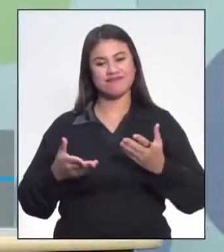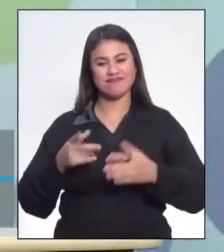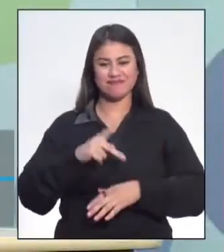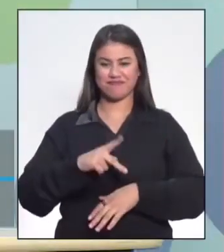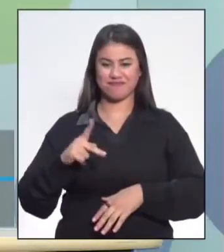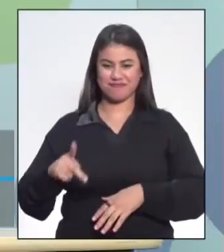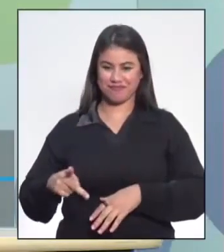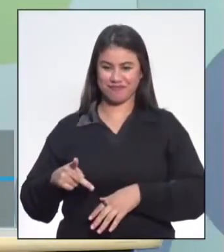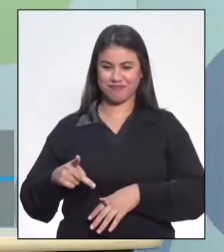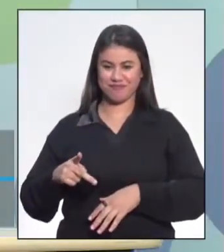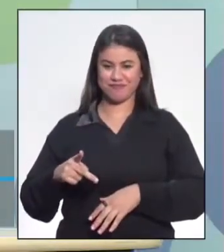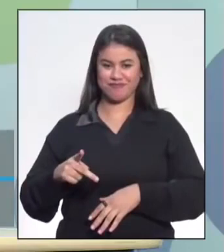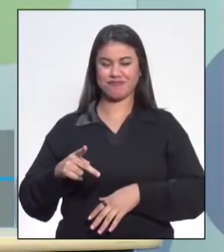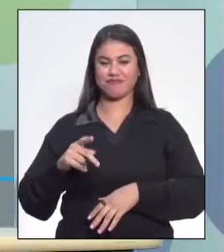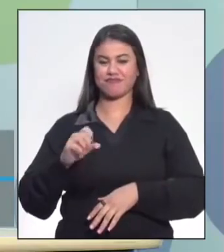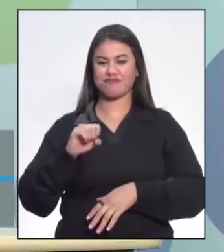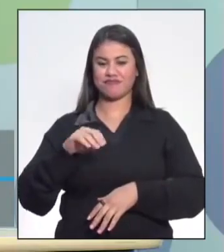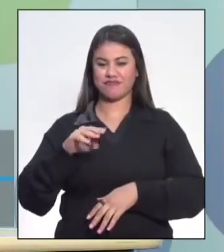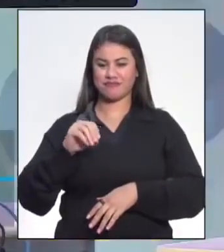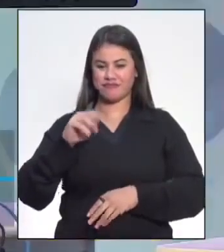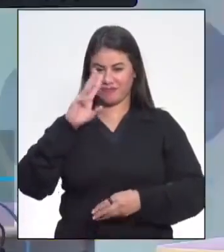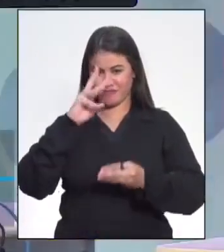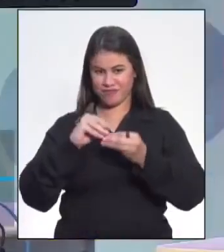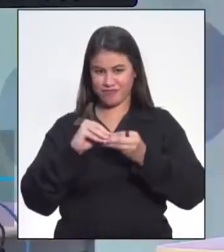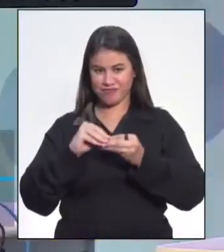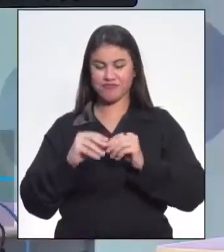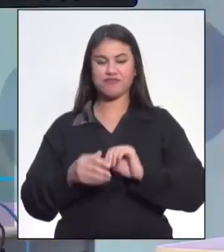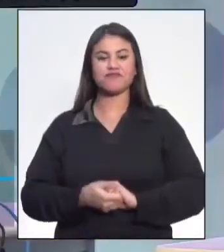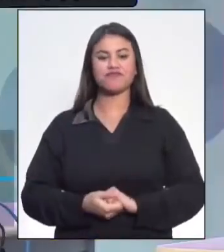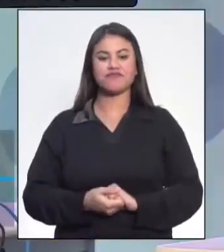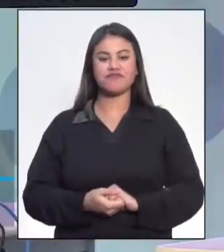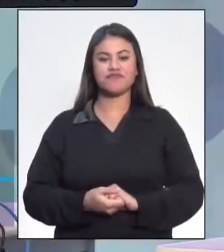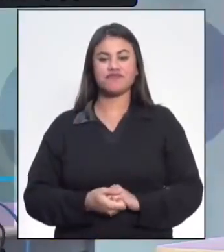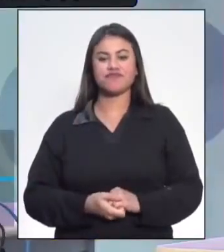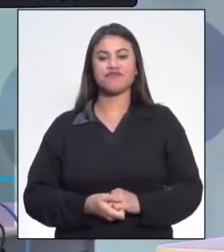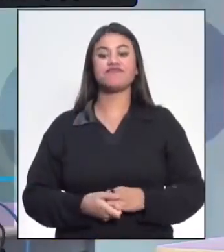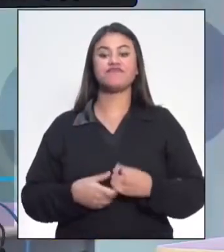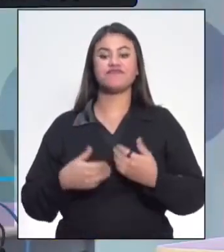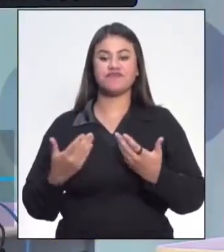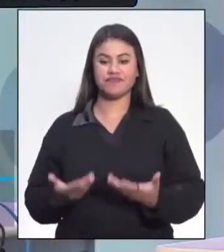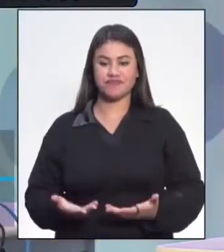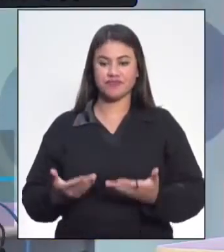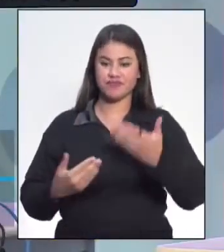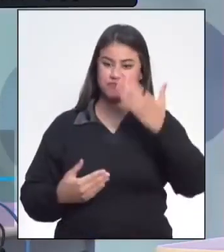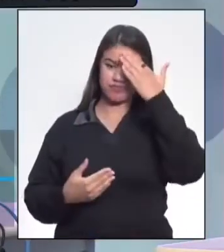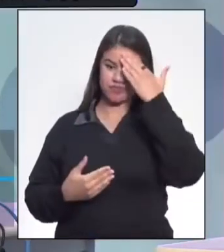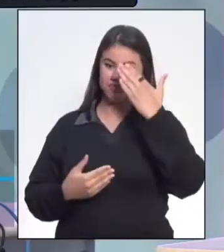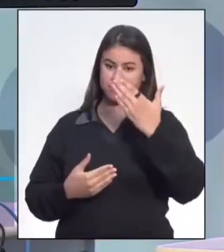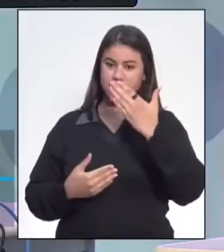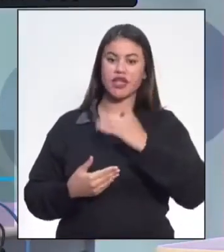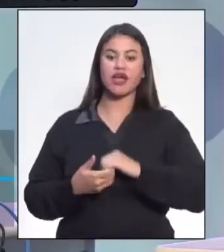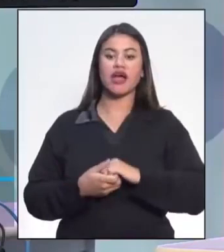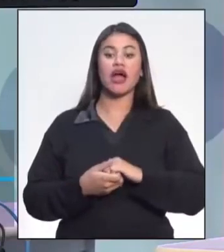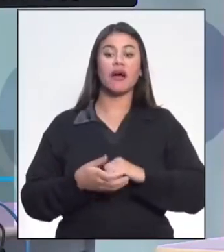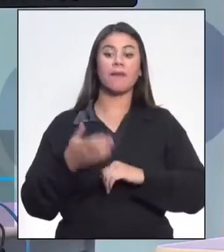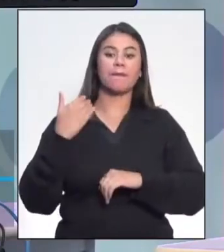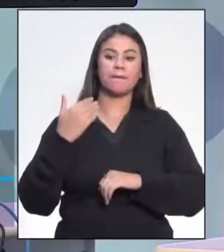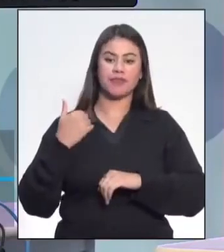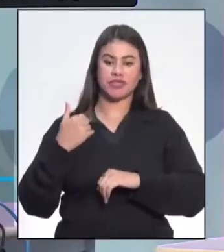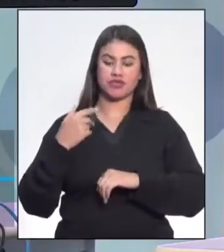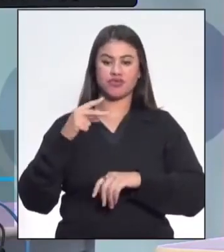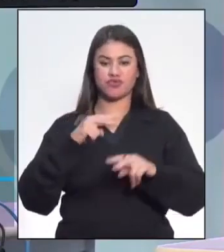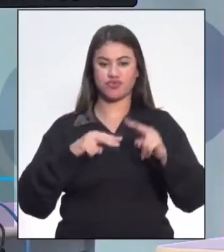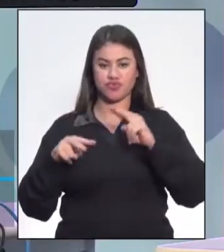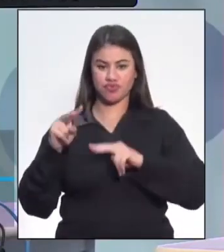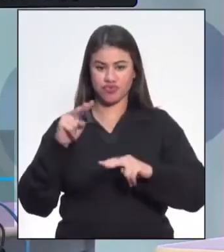professora Simone irá recapitular com vocês. Obrigada, Aline. Então, pessoal, na aula passada, o que nós vimos? Nós vimos